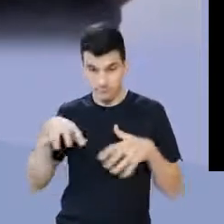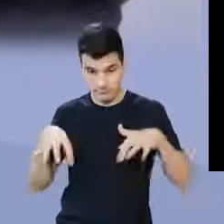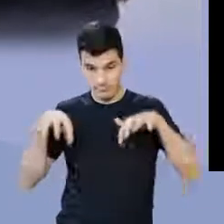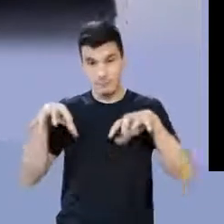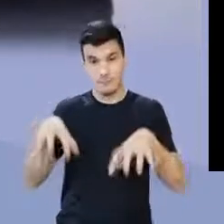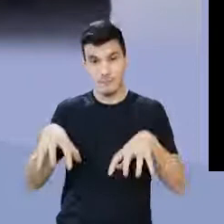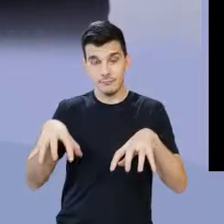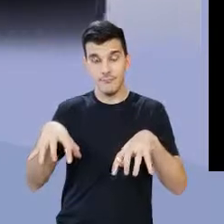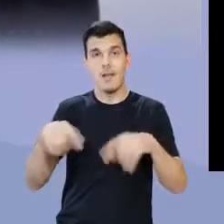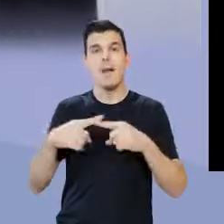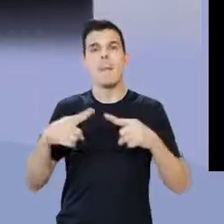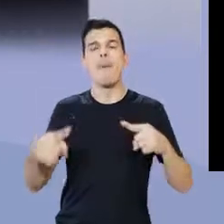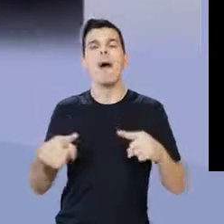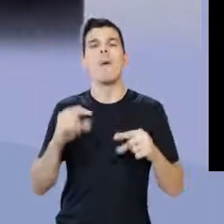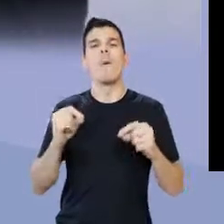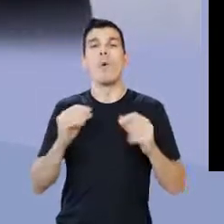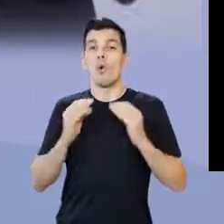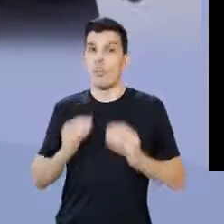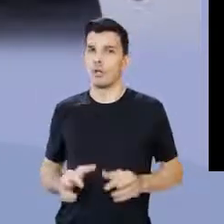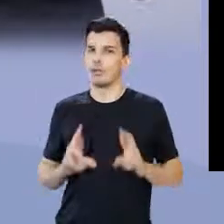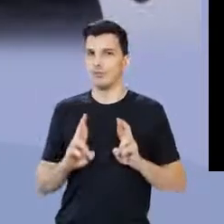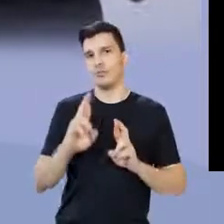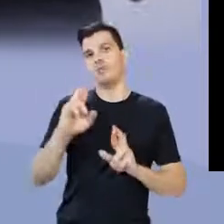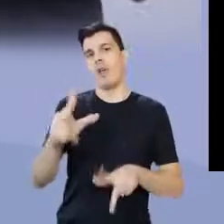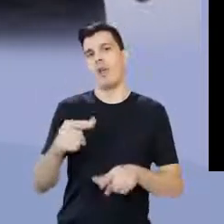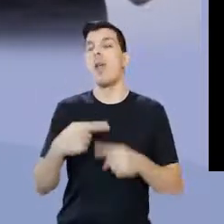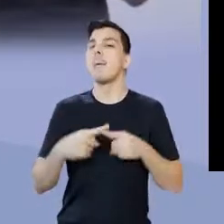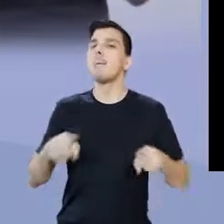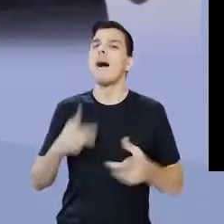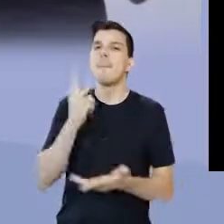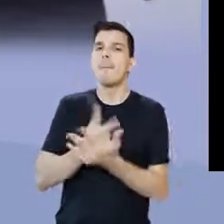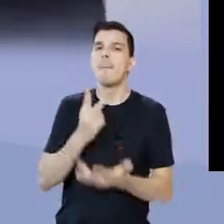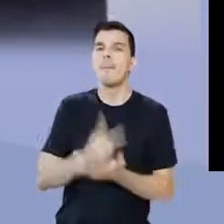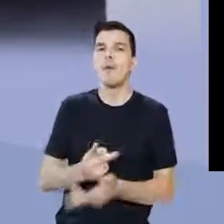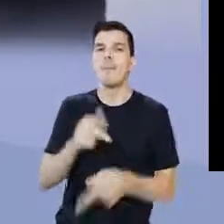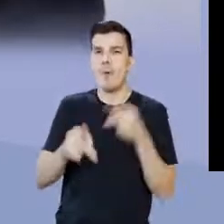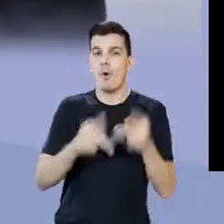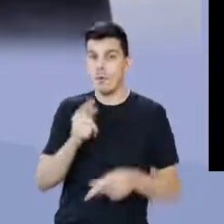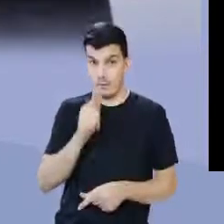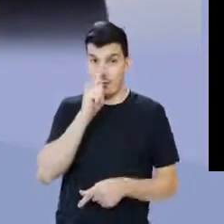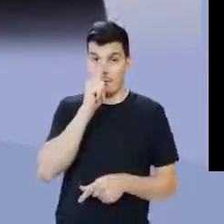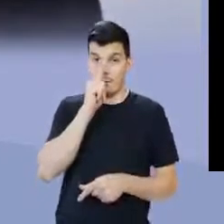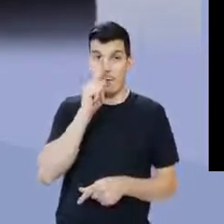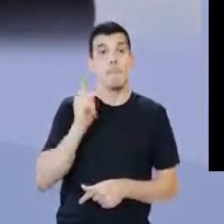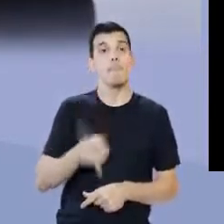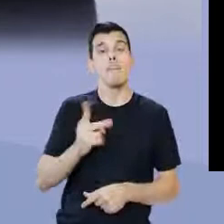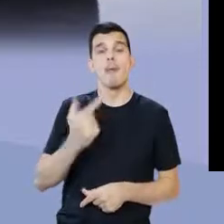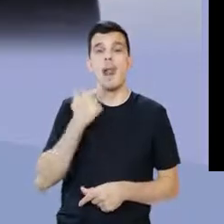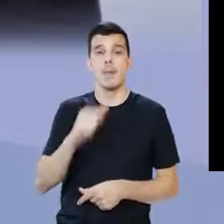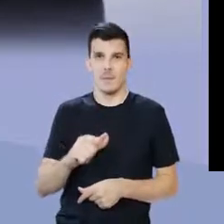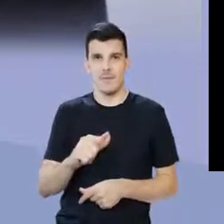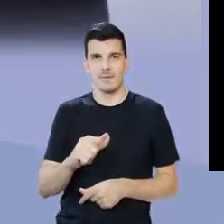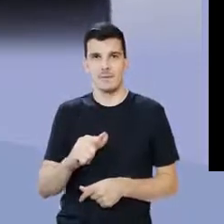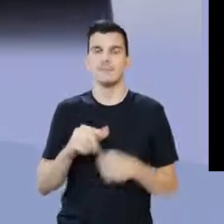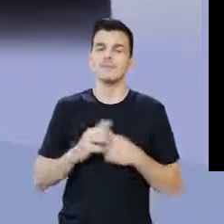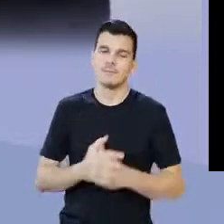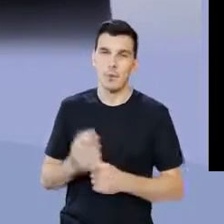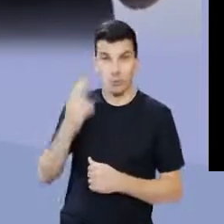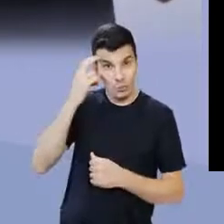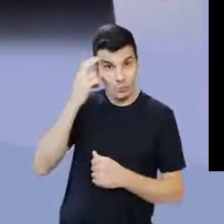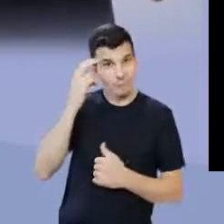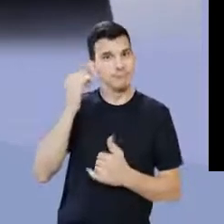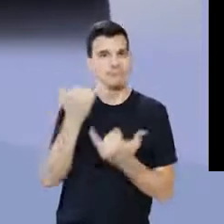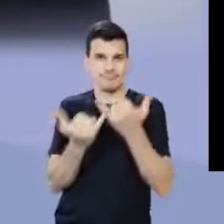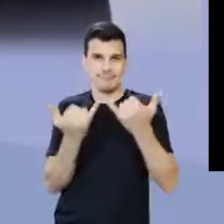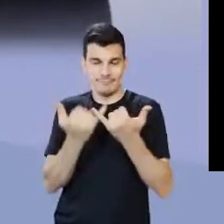geográfico, se comportavam de maneiras diferentes, mas eram gregas, porque falavam a mesma língua, compactuavam com quase toda a mesma